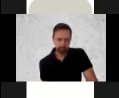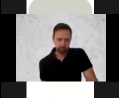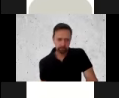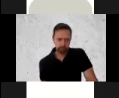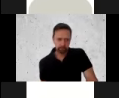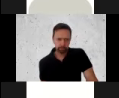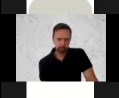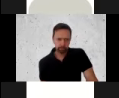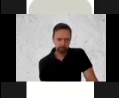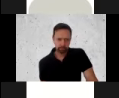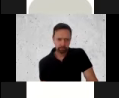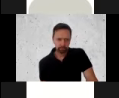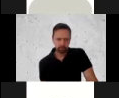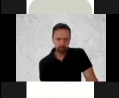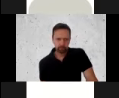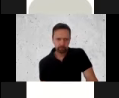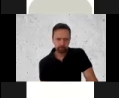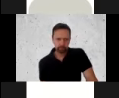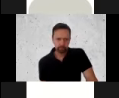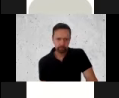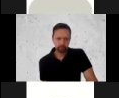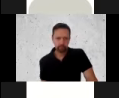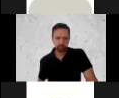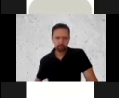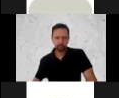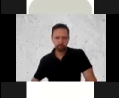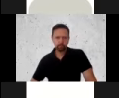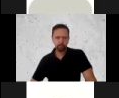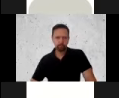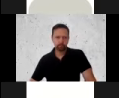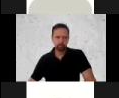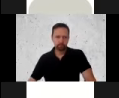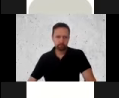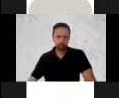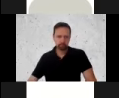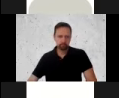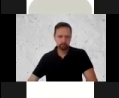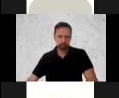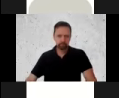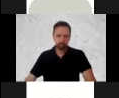resultados que eles encontram é que firmas em municípios com tribunais menos congestionados